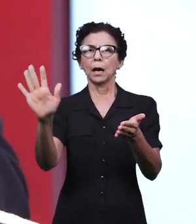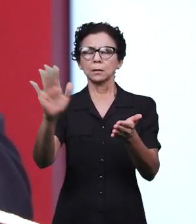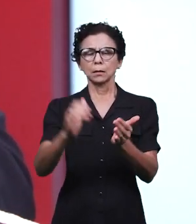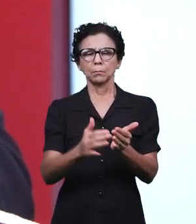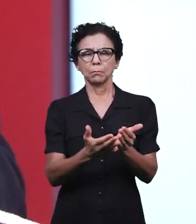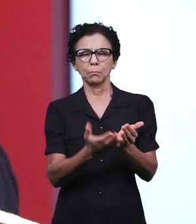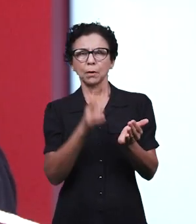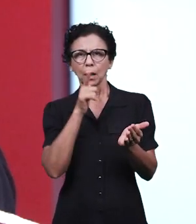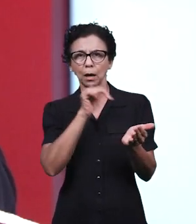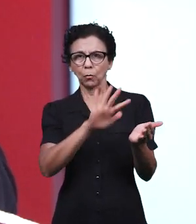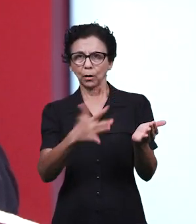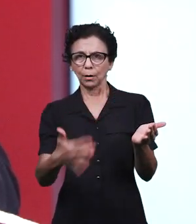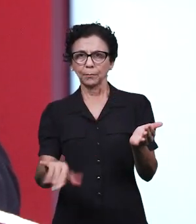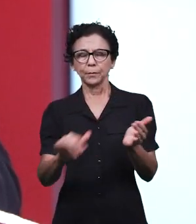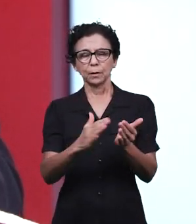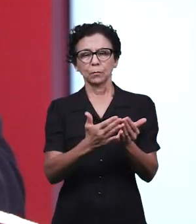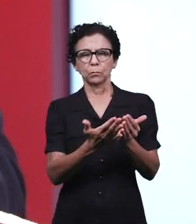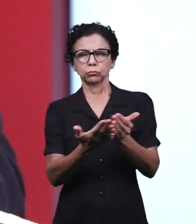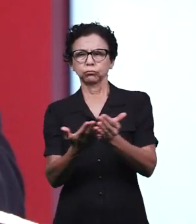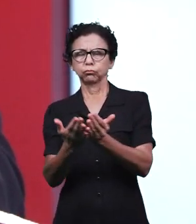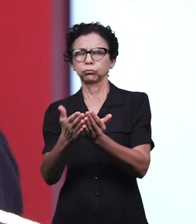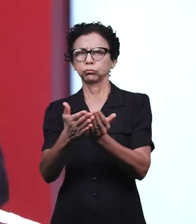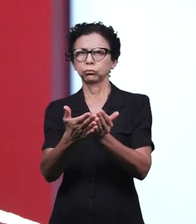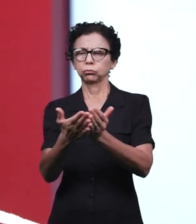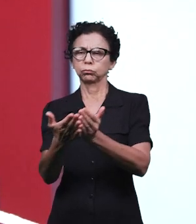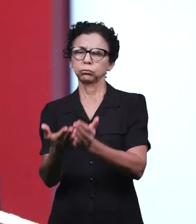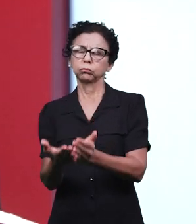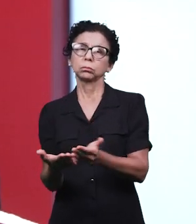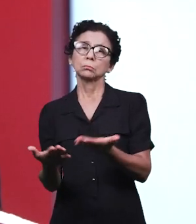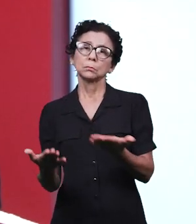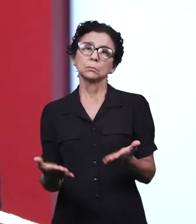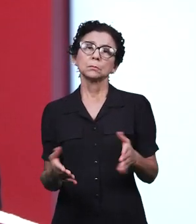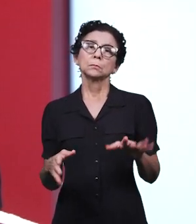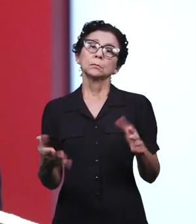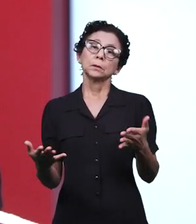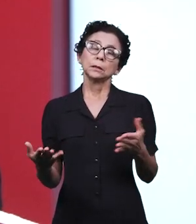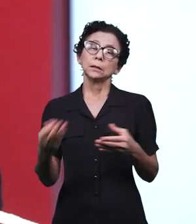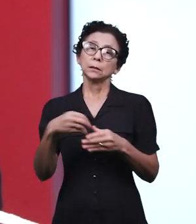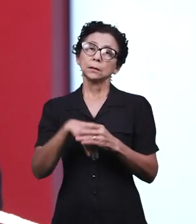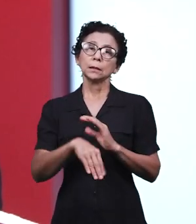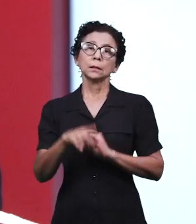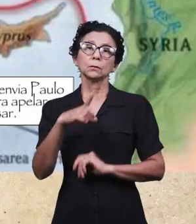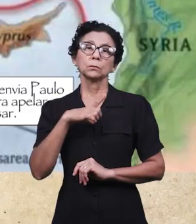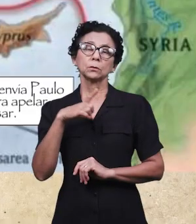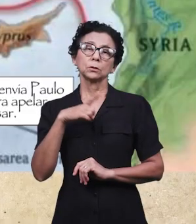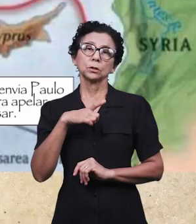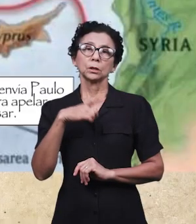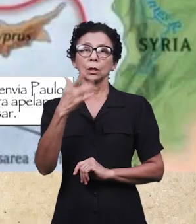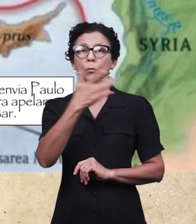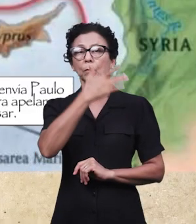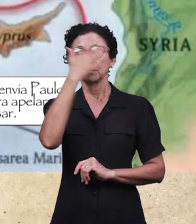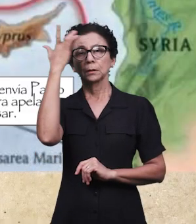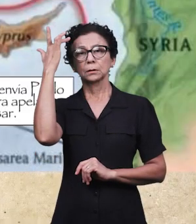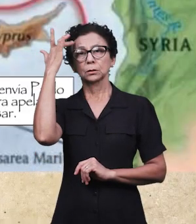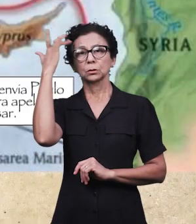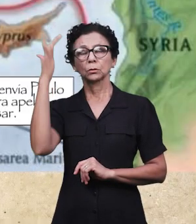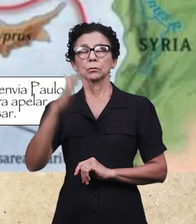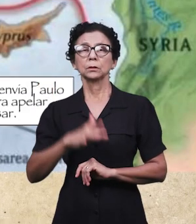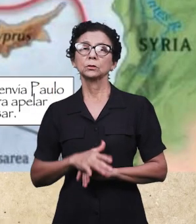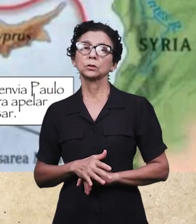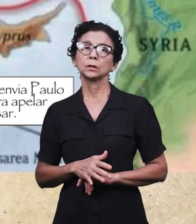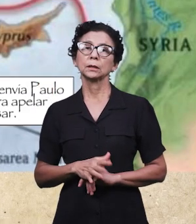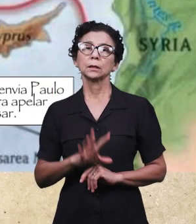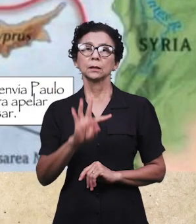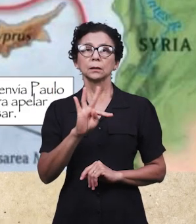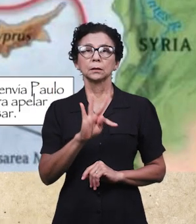Ele haveria de passar por vários lugares. O navio adramitino vem de um